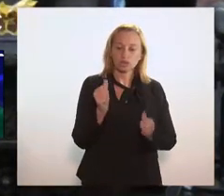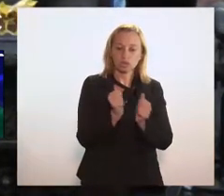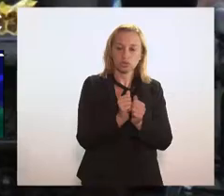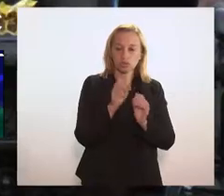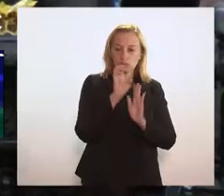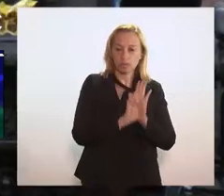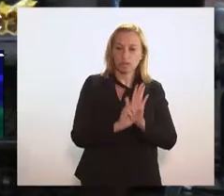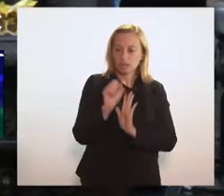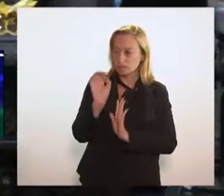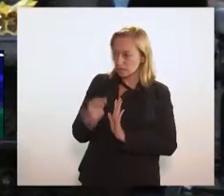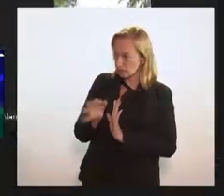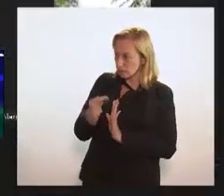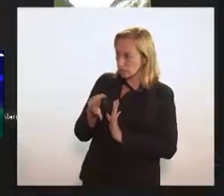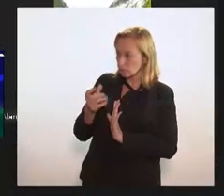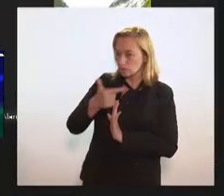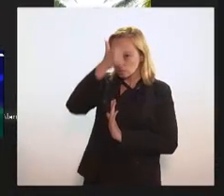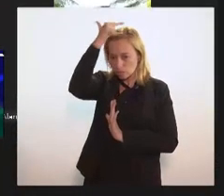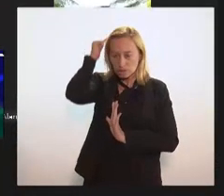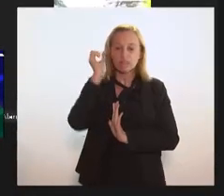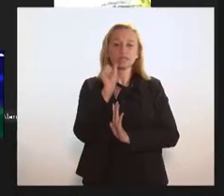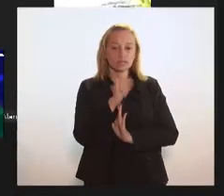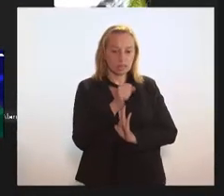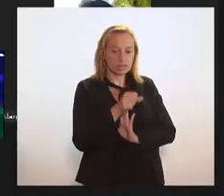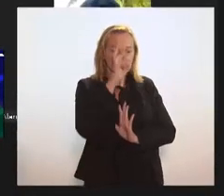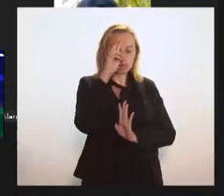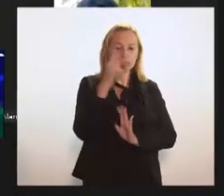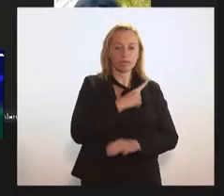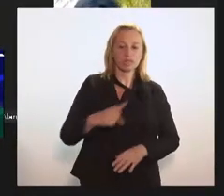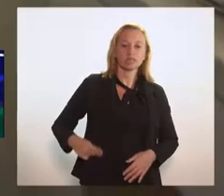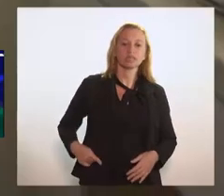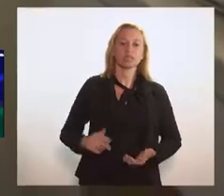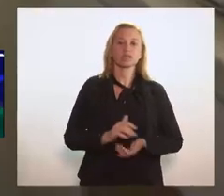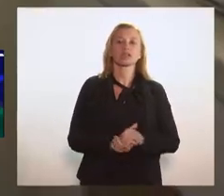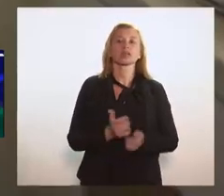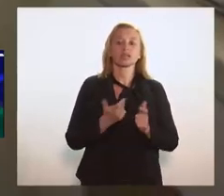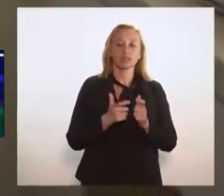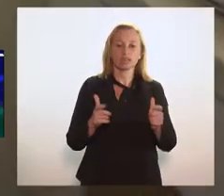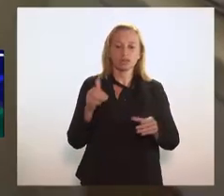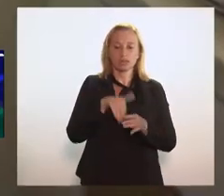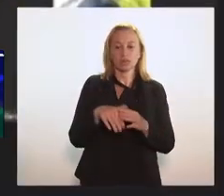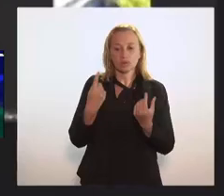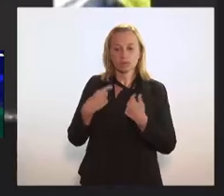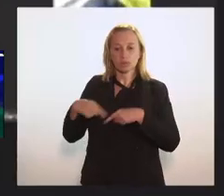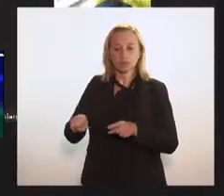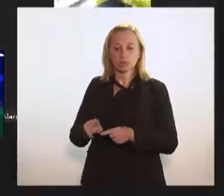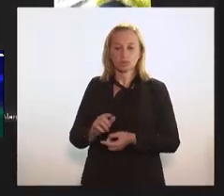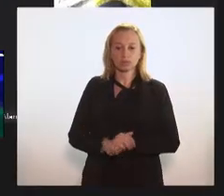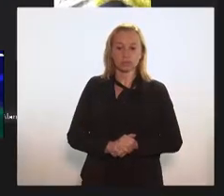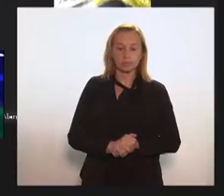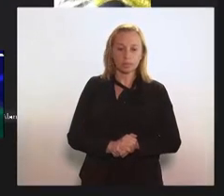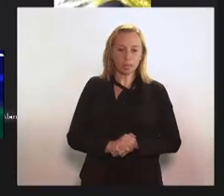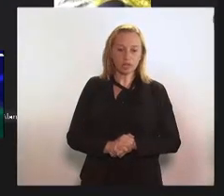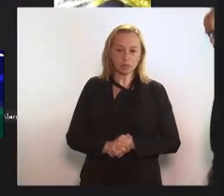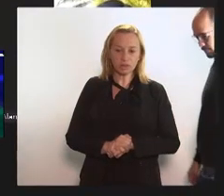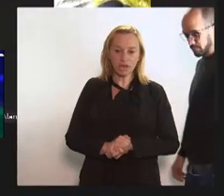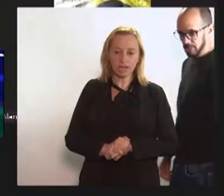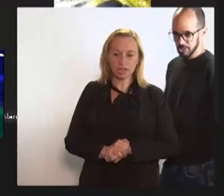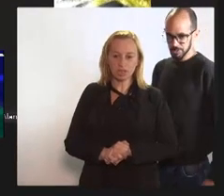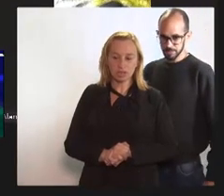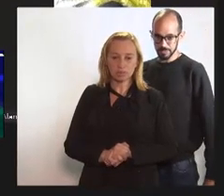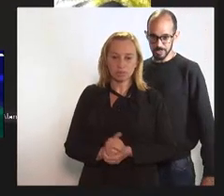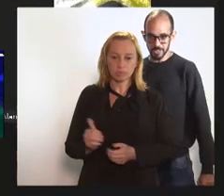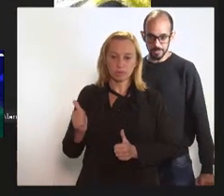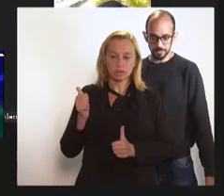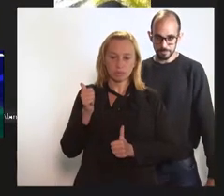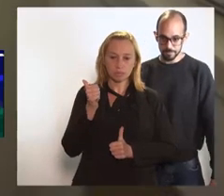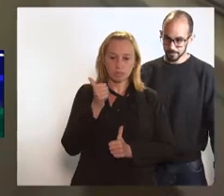certo, Luiz? Perfeitamente, senhor presidente. Okay. A grande divergência mas, é que o projeto cria um regime diferenciado. Não